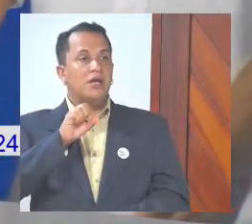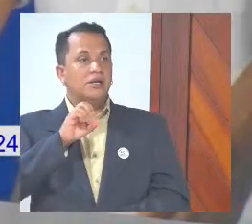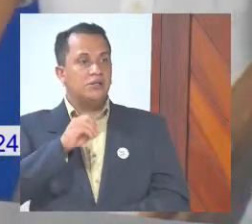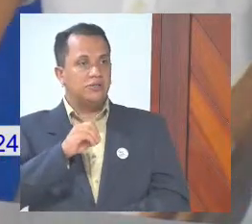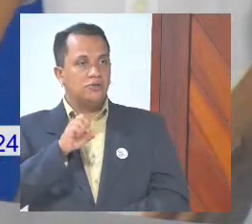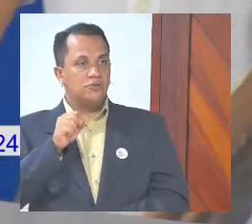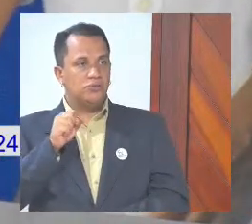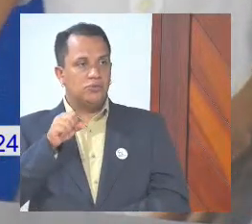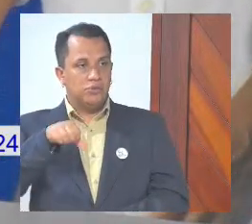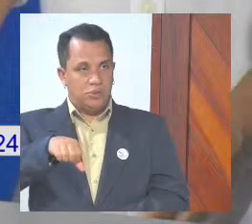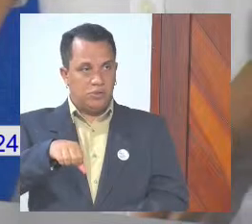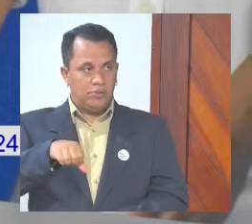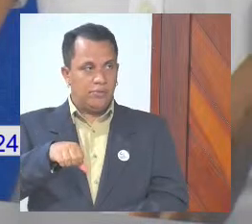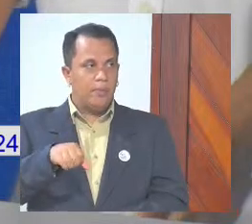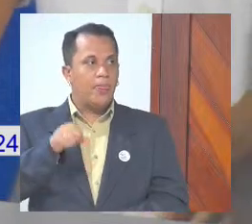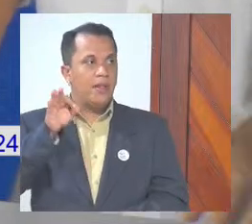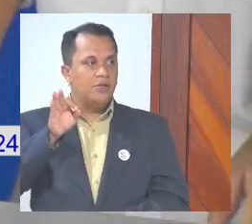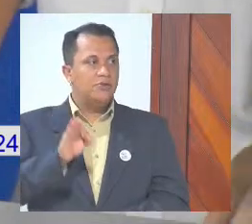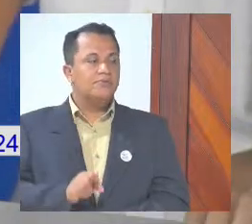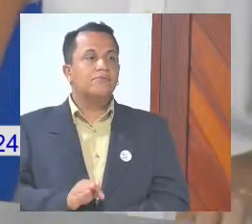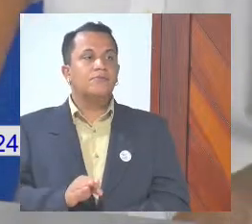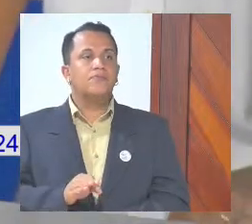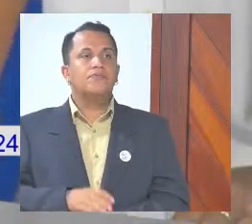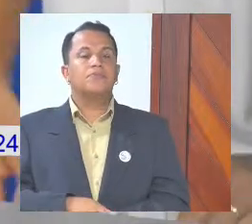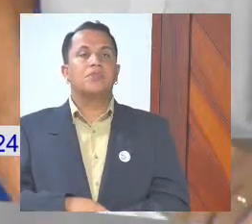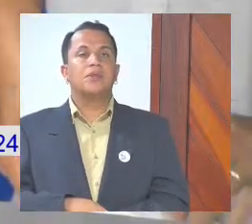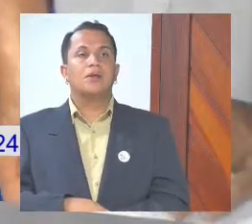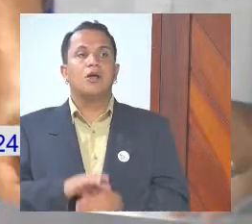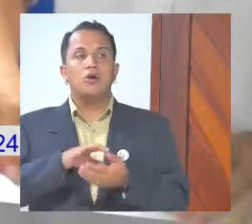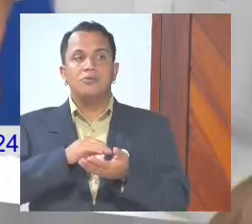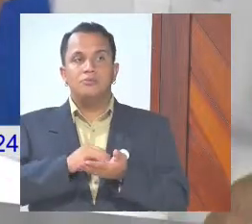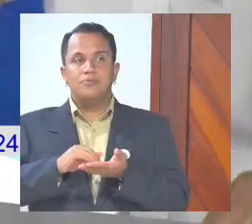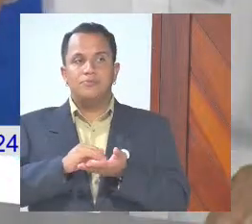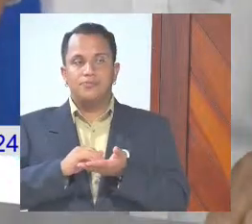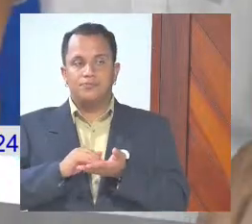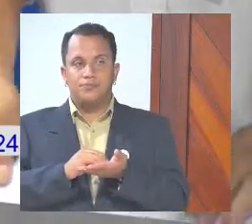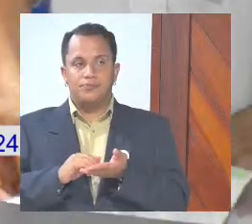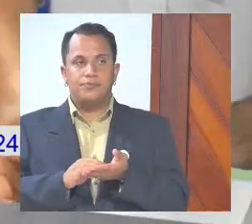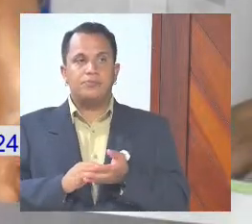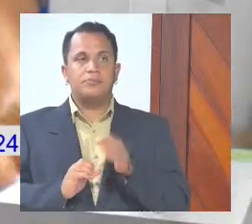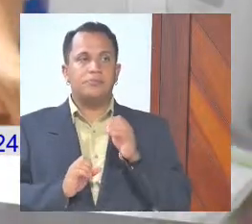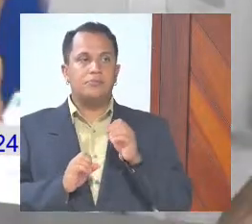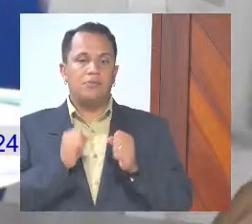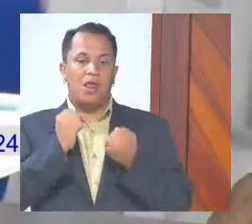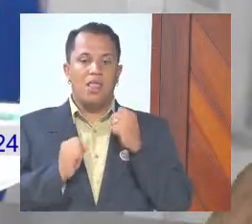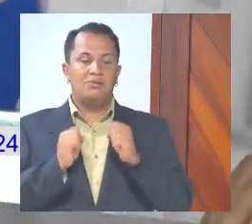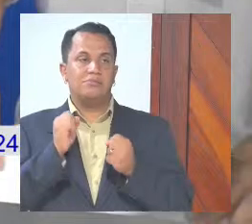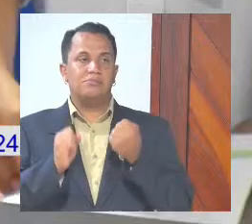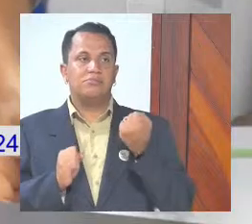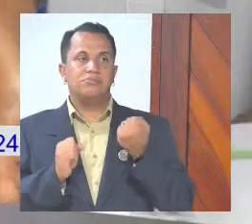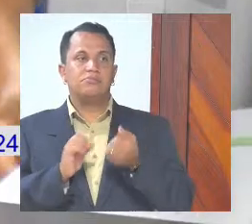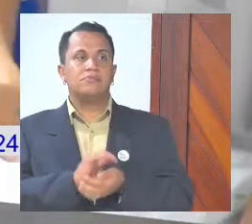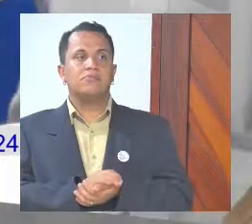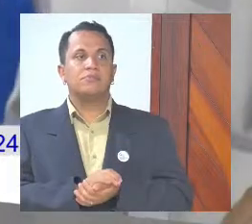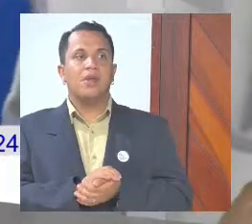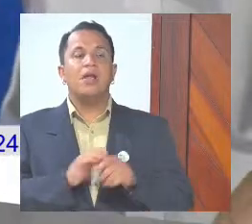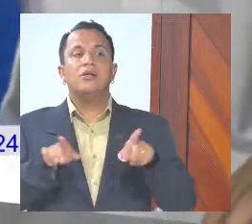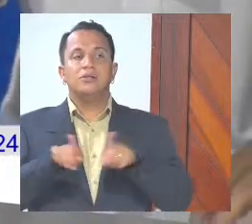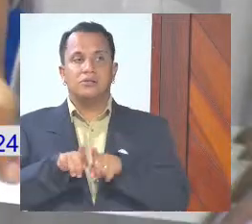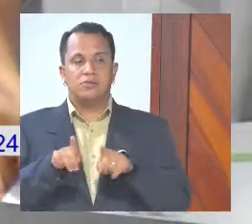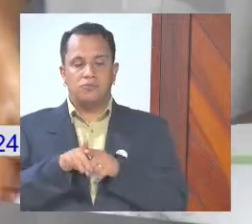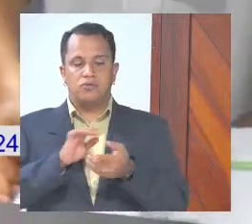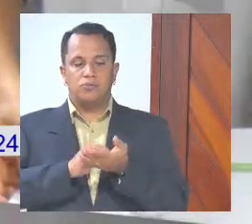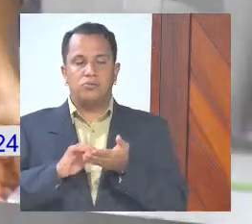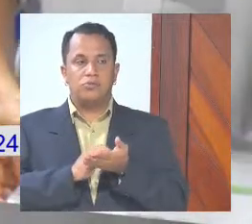089 de 2024, com cópia ao secretário de Infraestrutura, Raimundo Miranda, e à secretária de Governo,